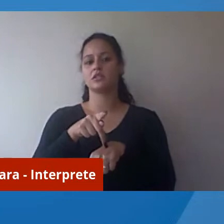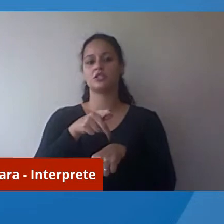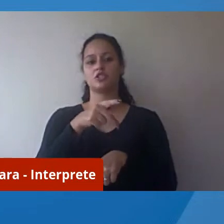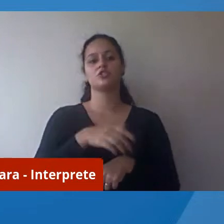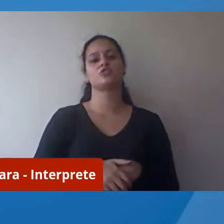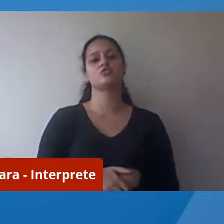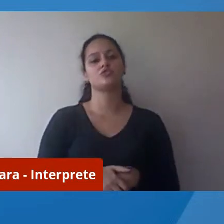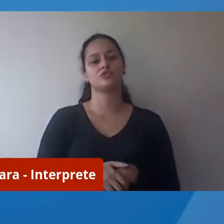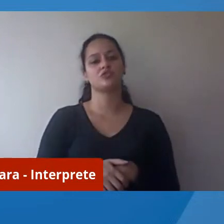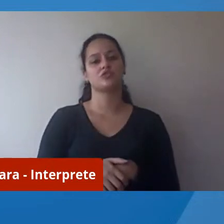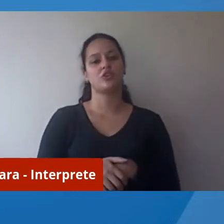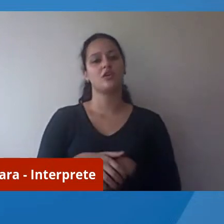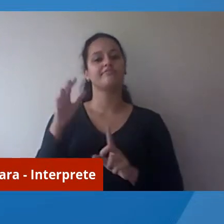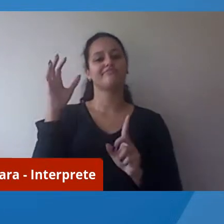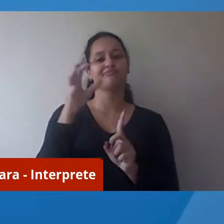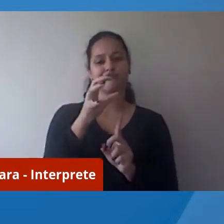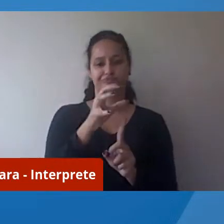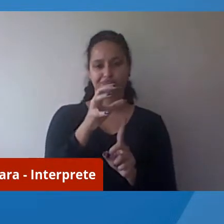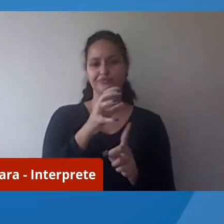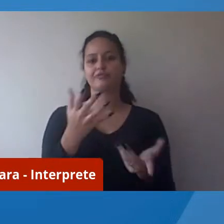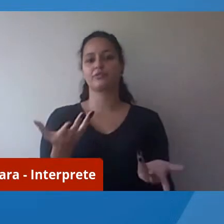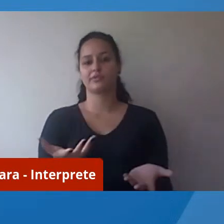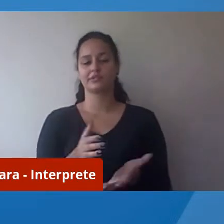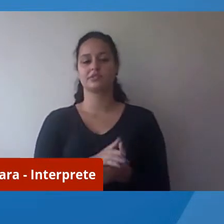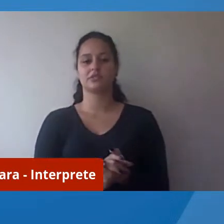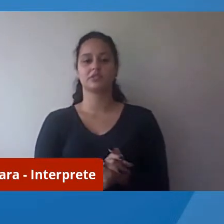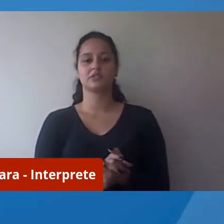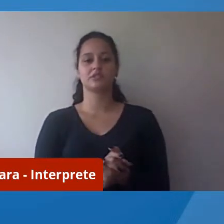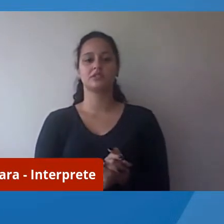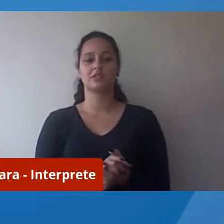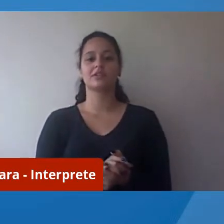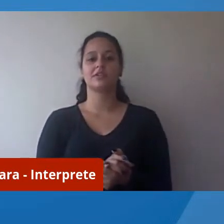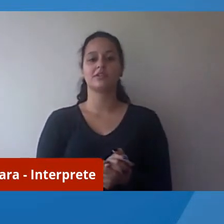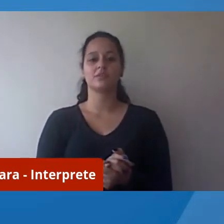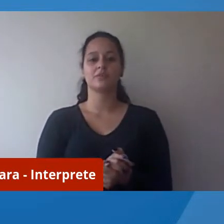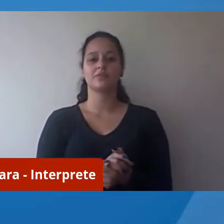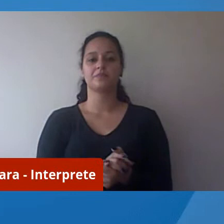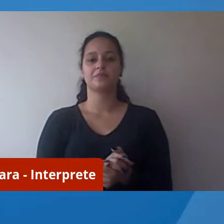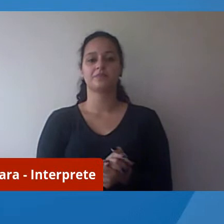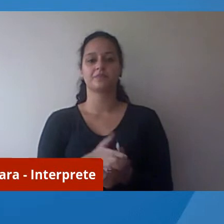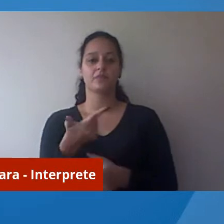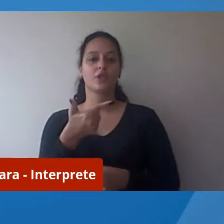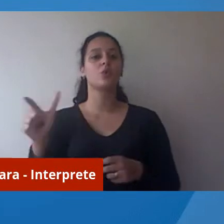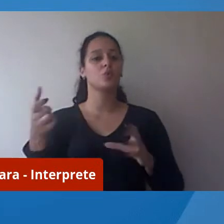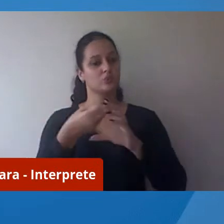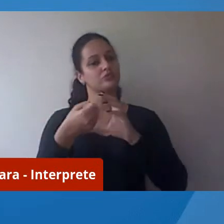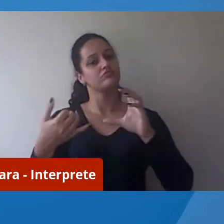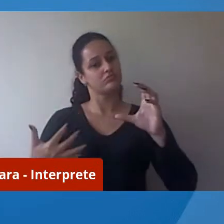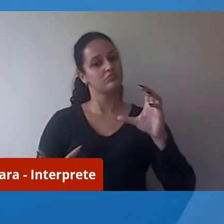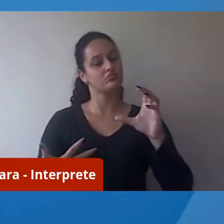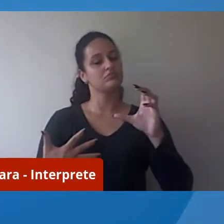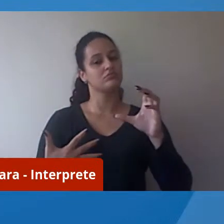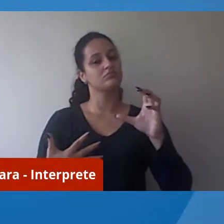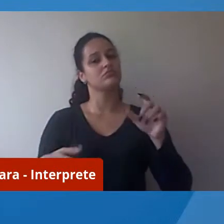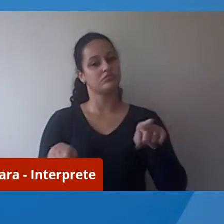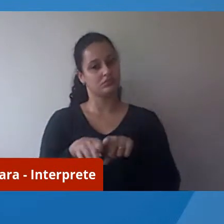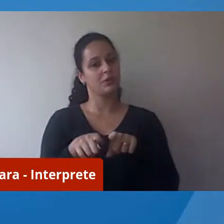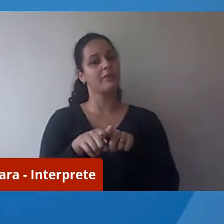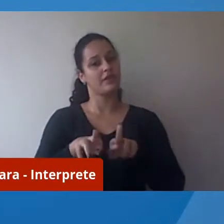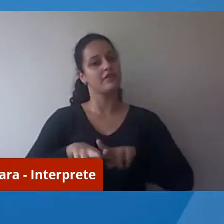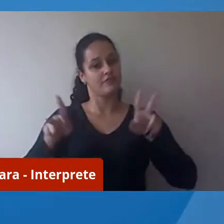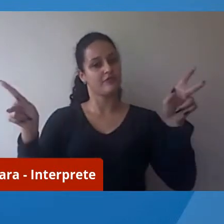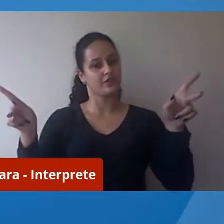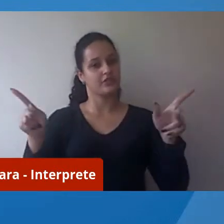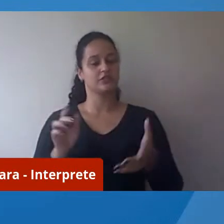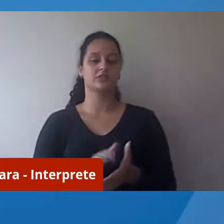enfim, outras características que não são as do neoliberalismo. Né? Então, aí também há uma diferença